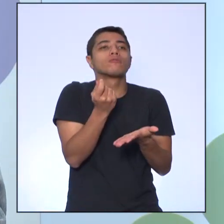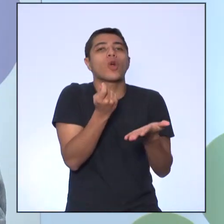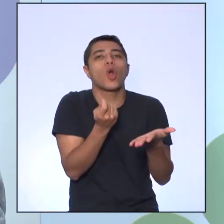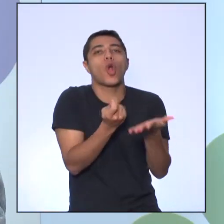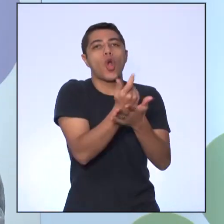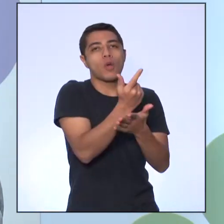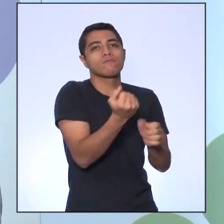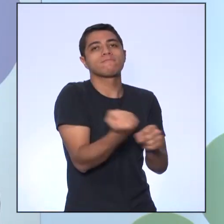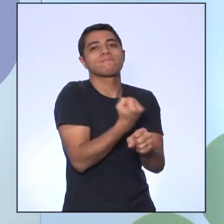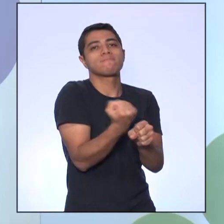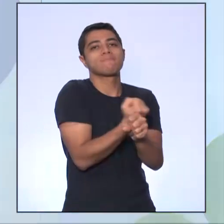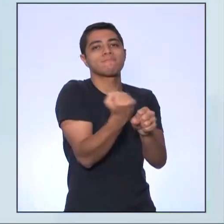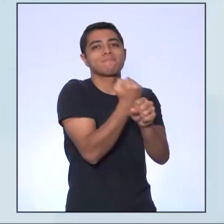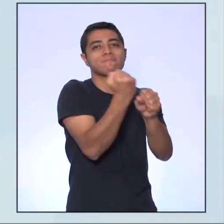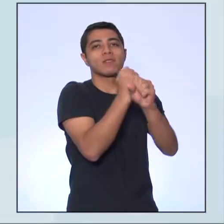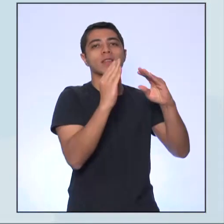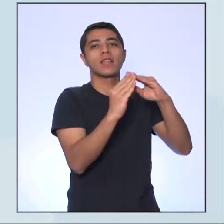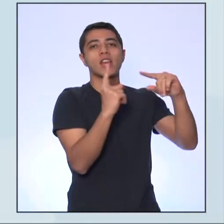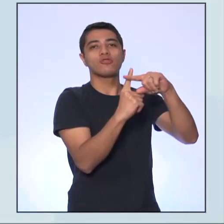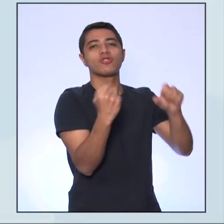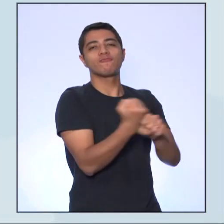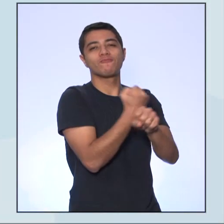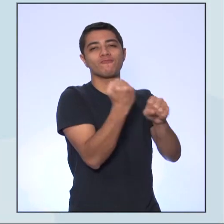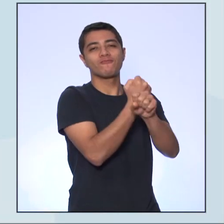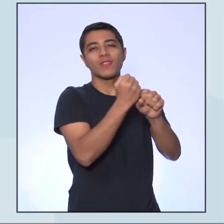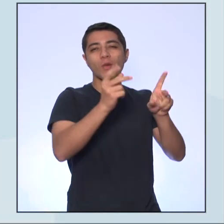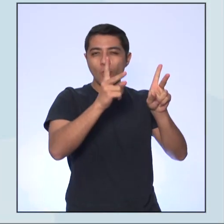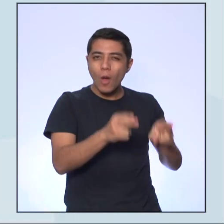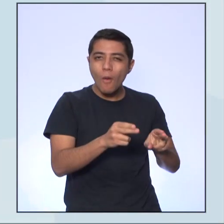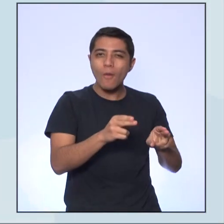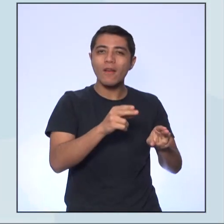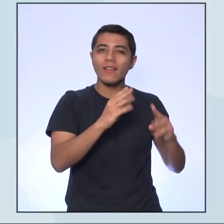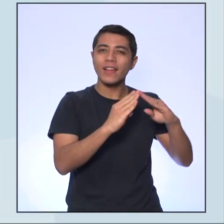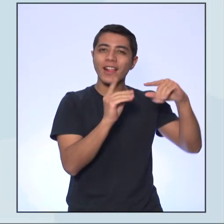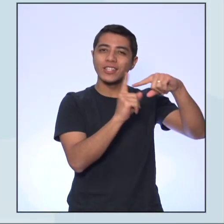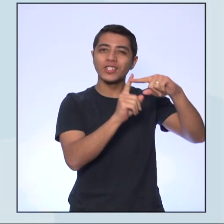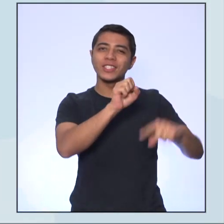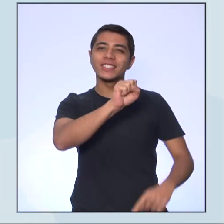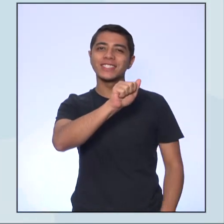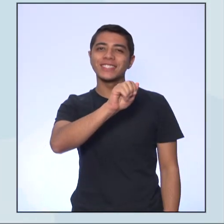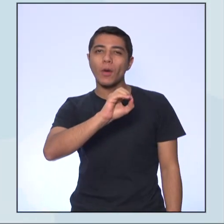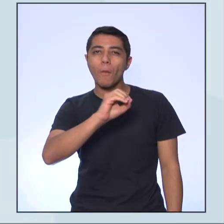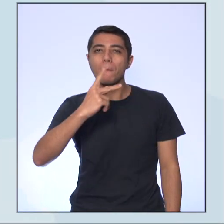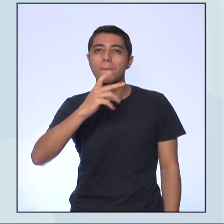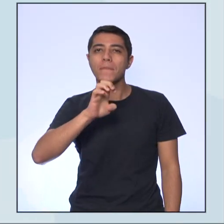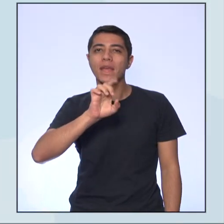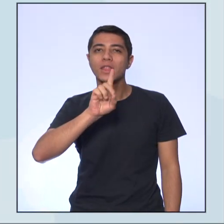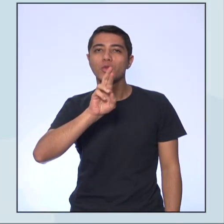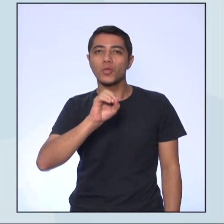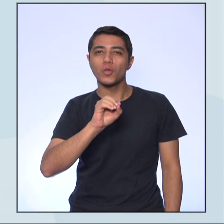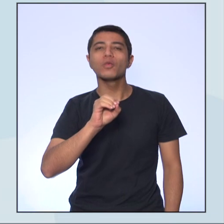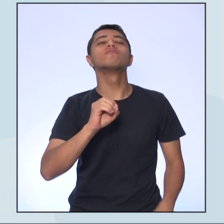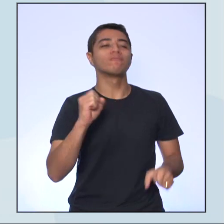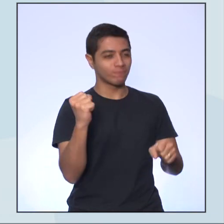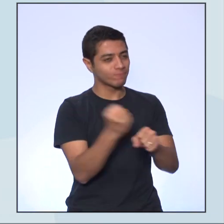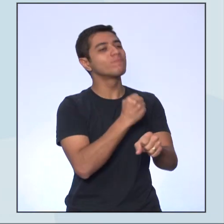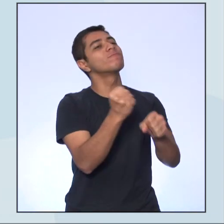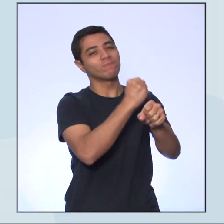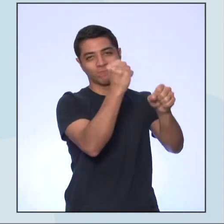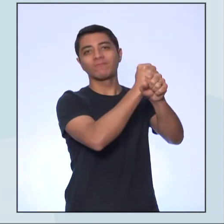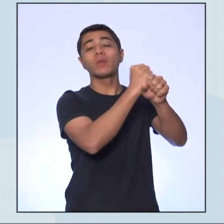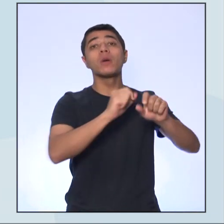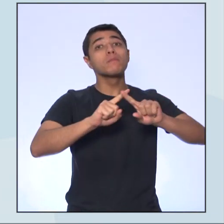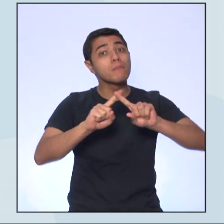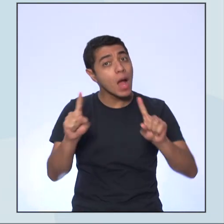nosso próximo slide, o que acontecia com esse dinheiro, né? Então, alguma parte desse dinheiro arrecadado com a venda de